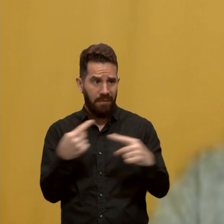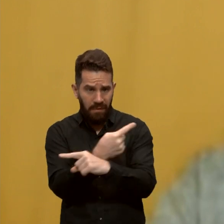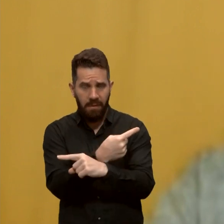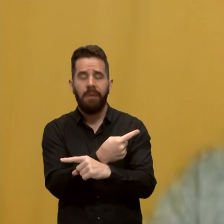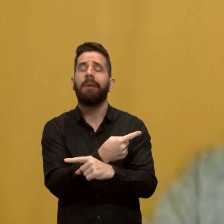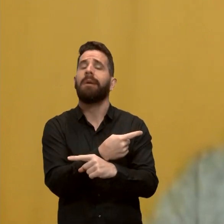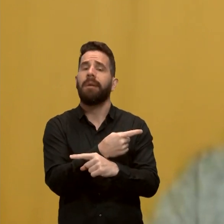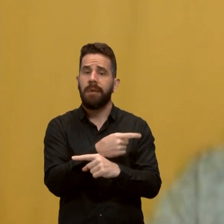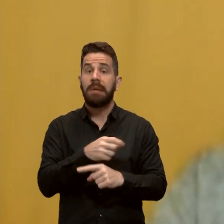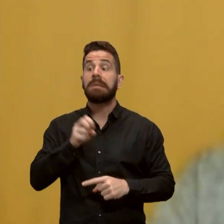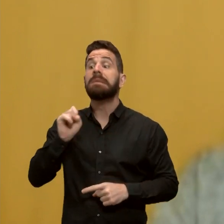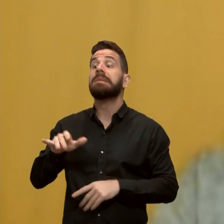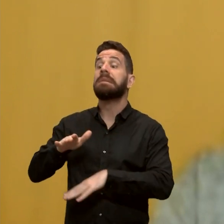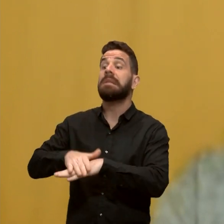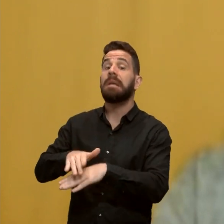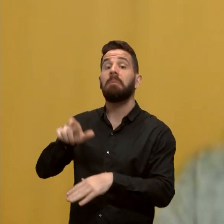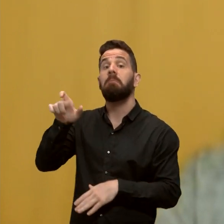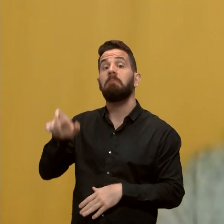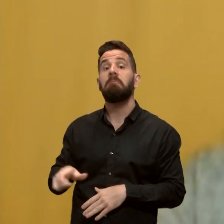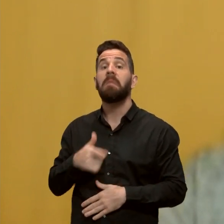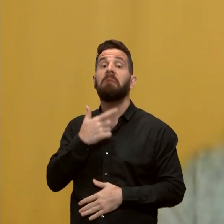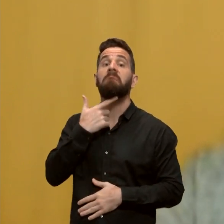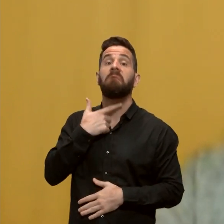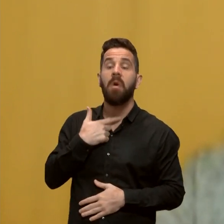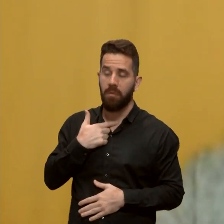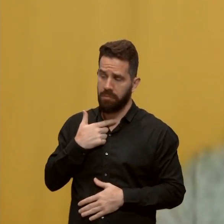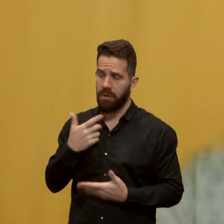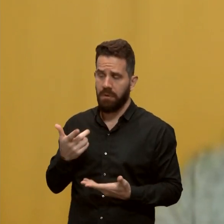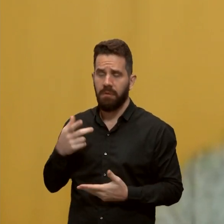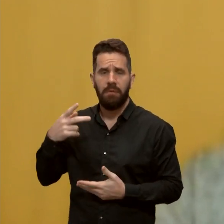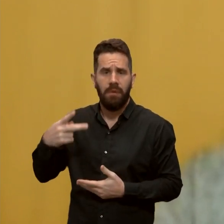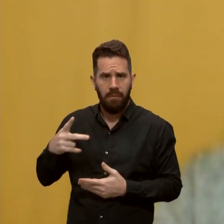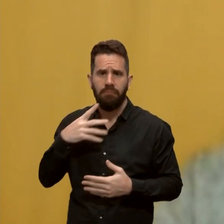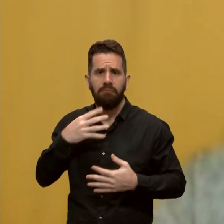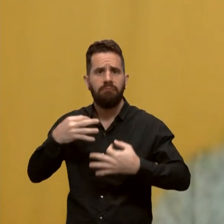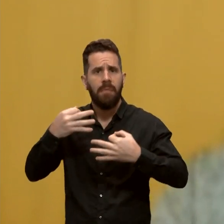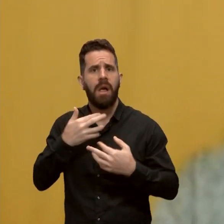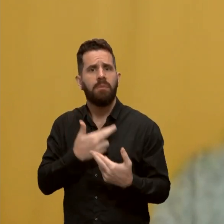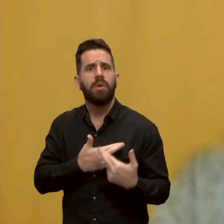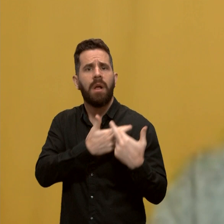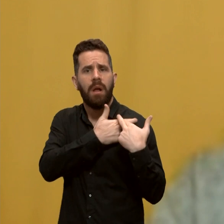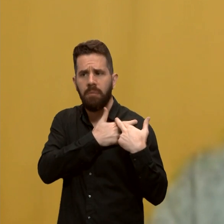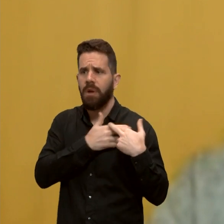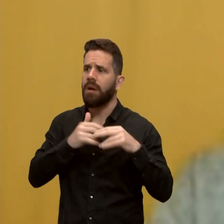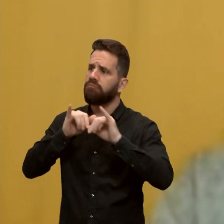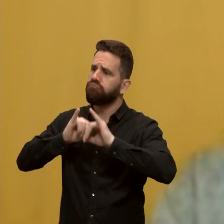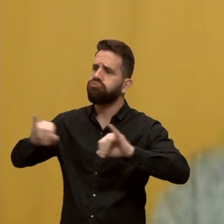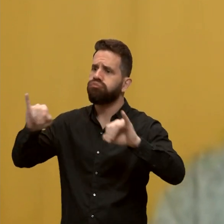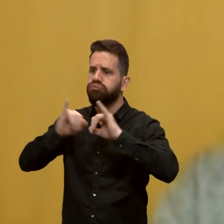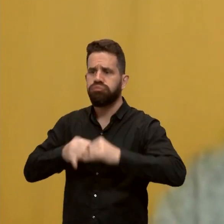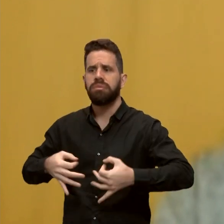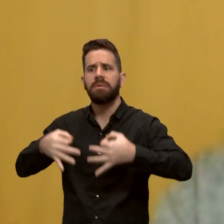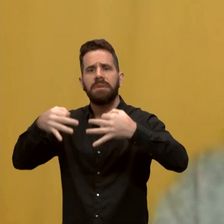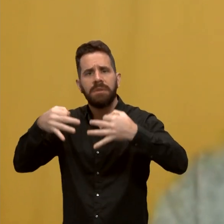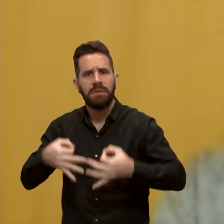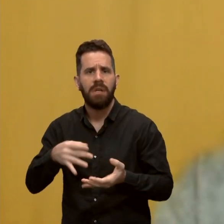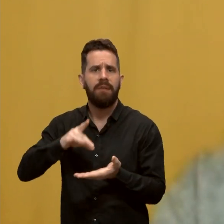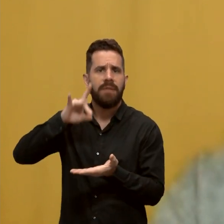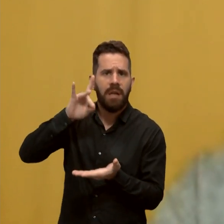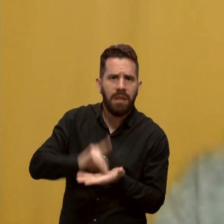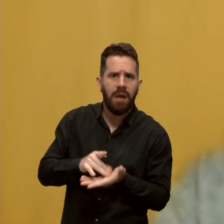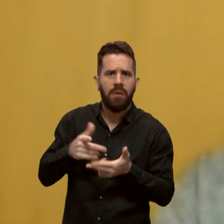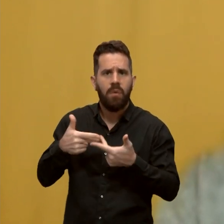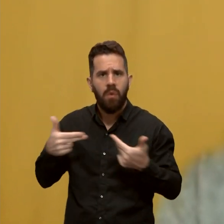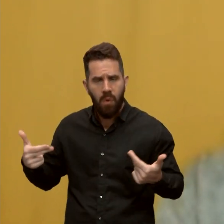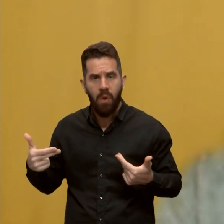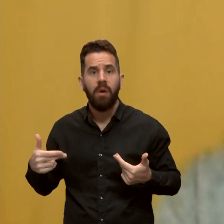que esses comunicadores cumprem o seu papel de levar a informação à população, eles se tornam ameaça a esse poder